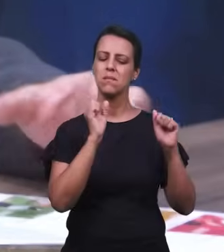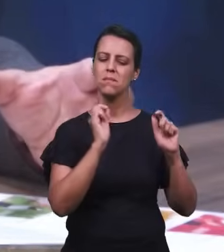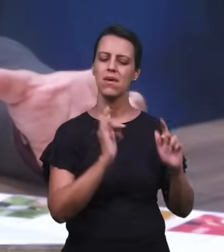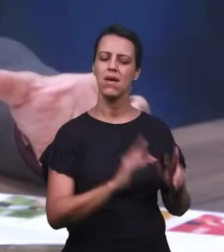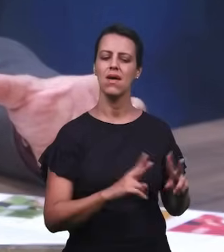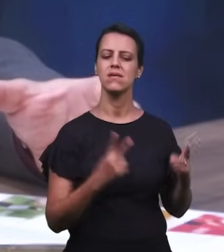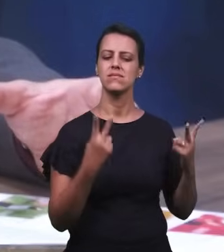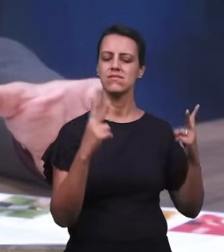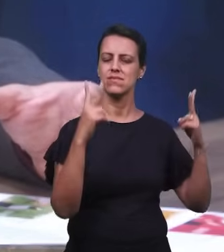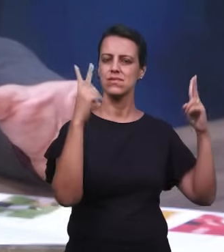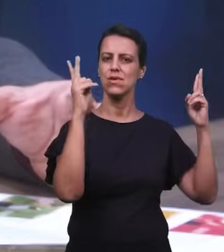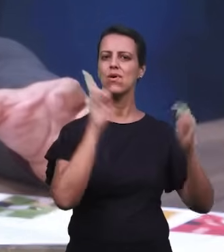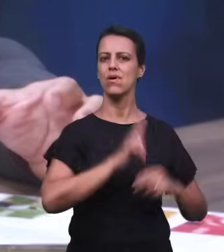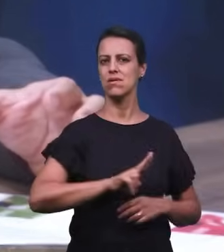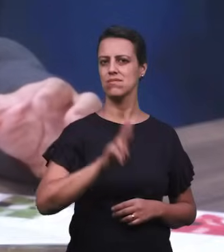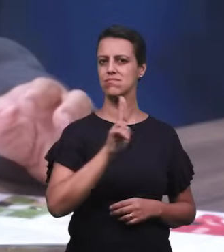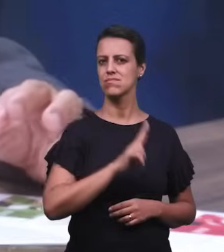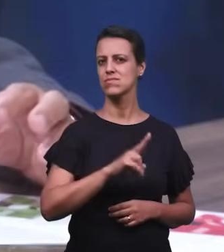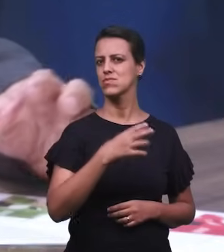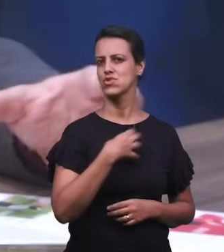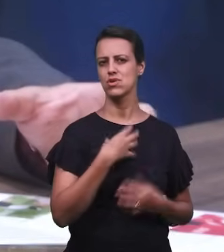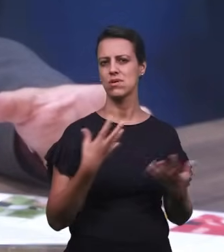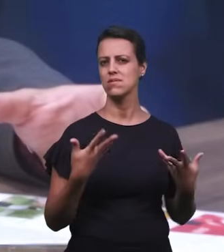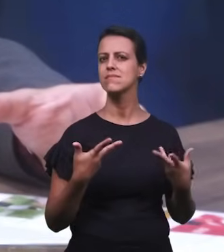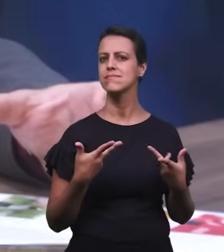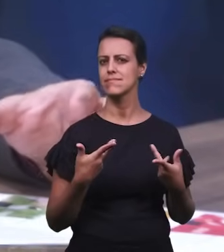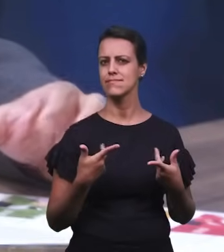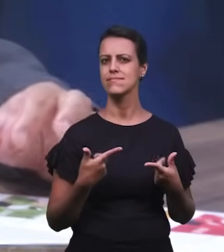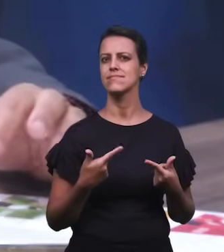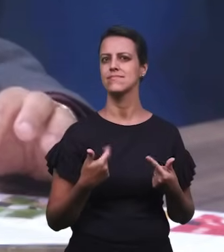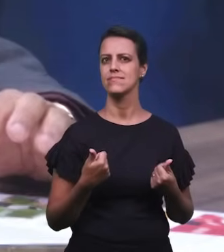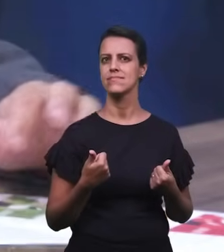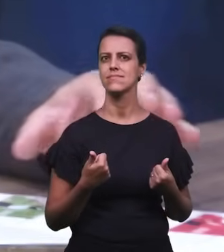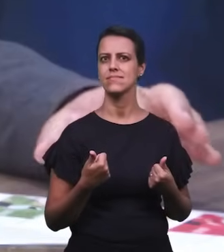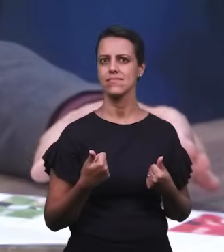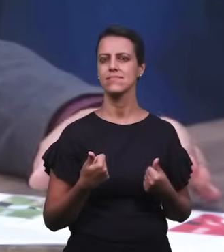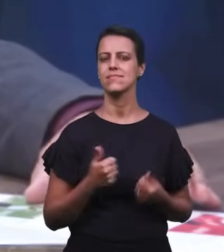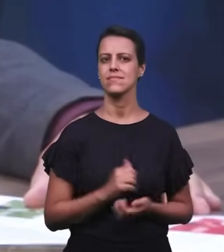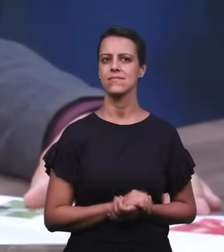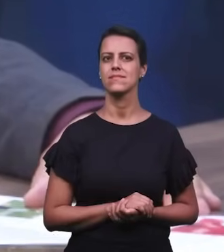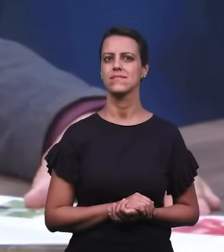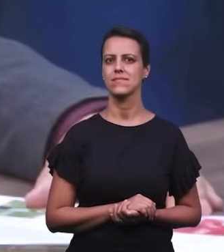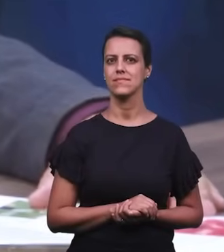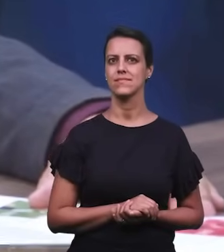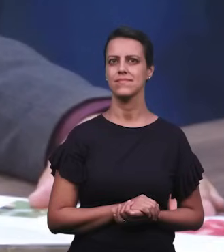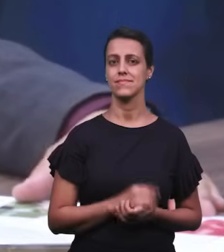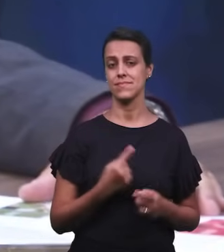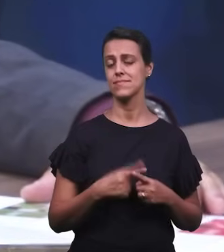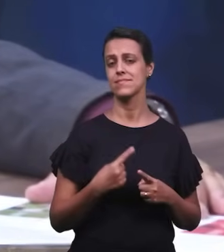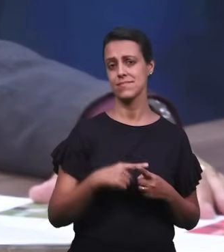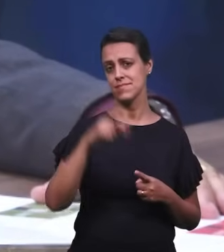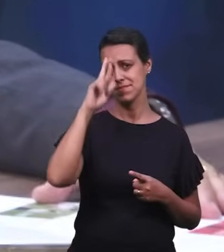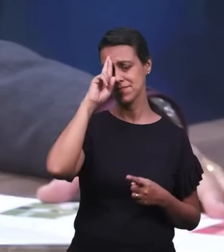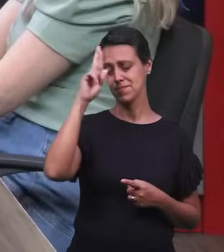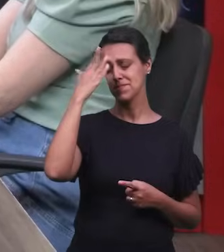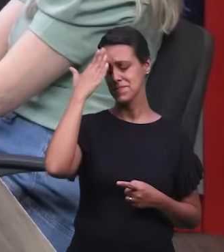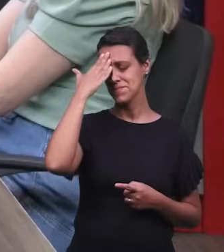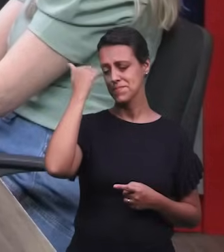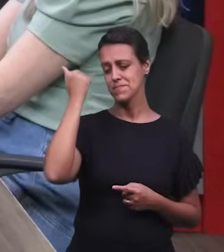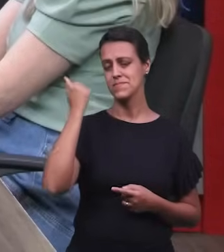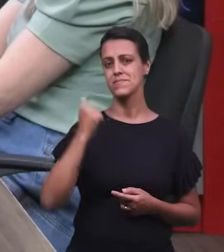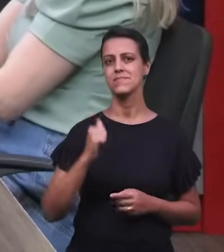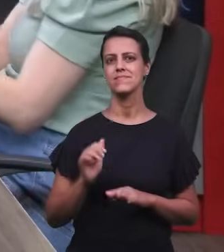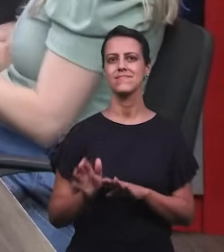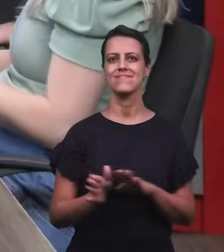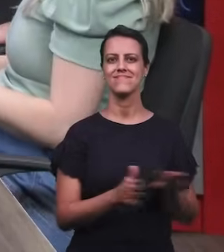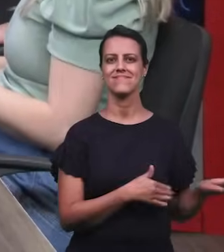esse temperamento de forma assim, maravilhosa e sabiamente, né? Porque o nosso Deus é sábio e soberano. E